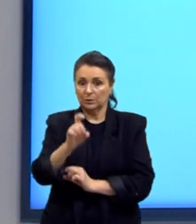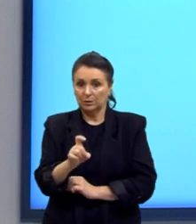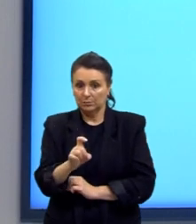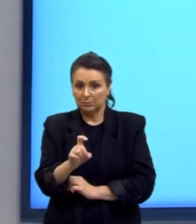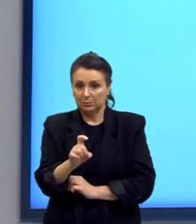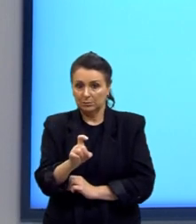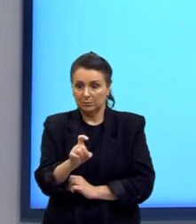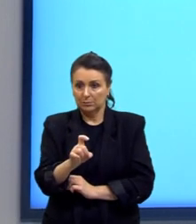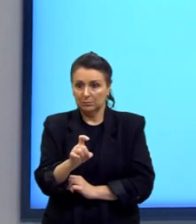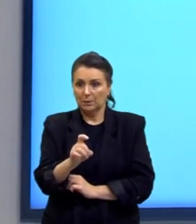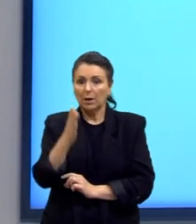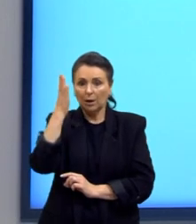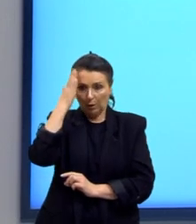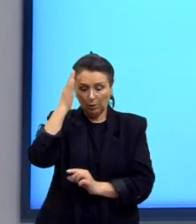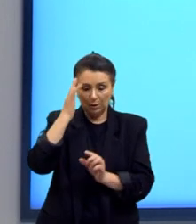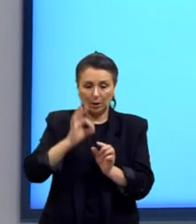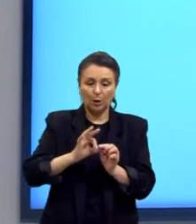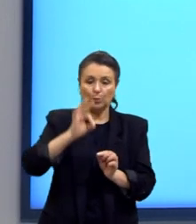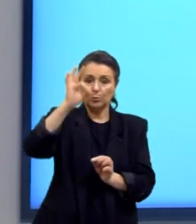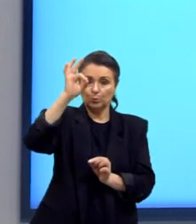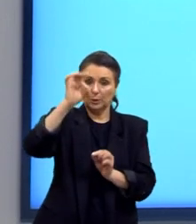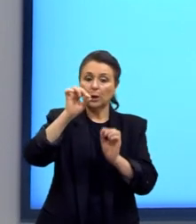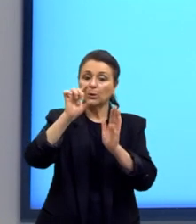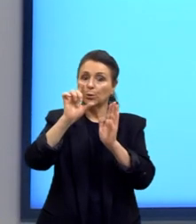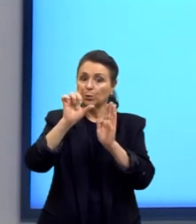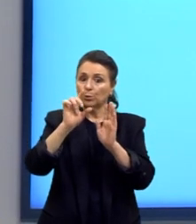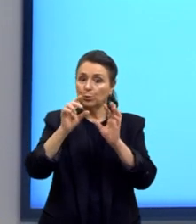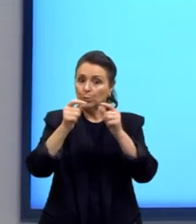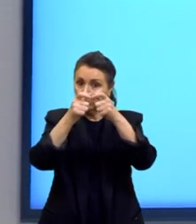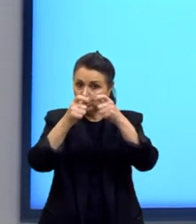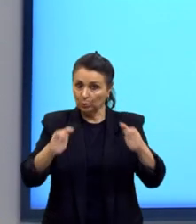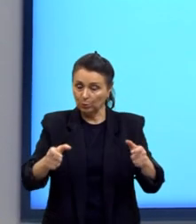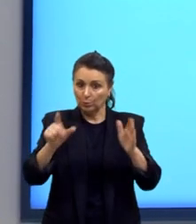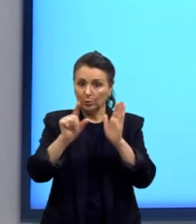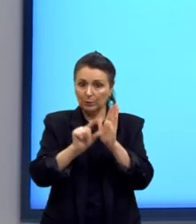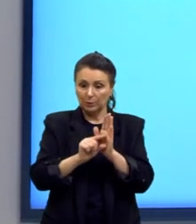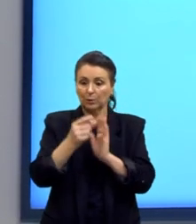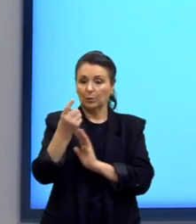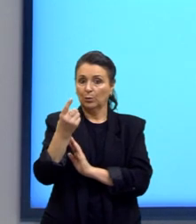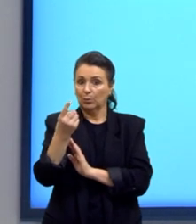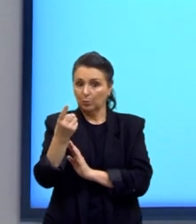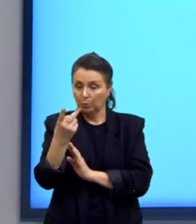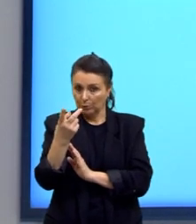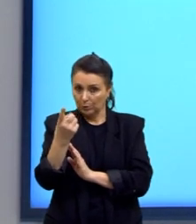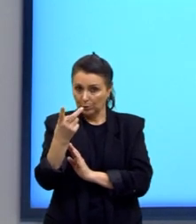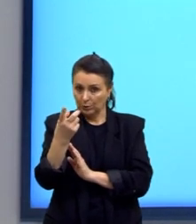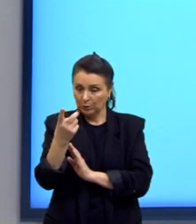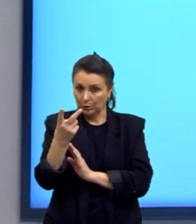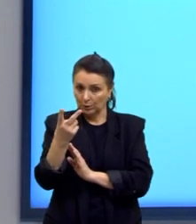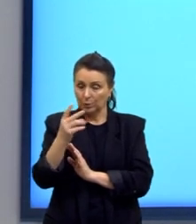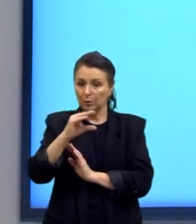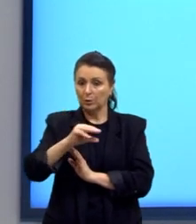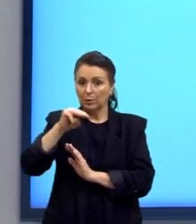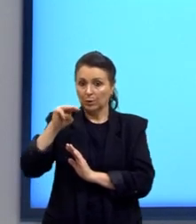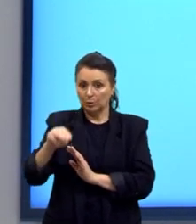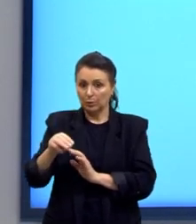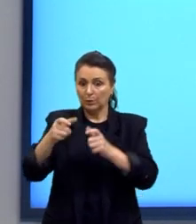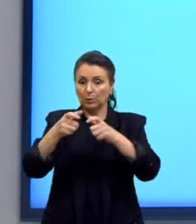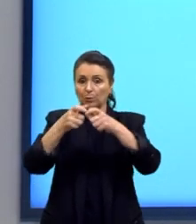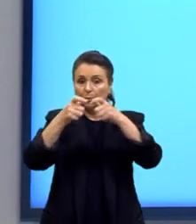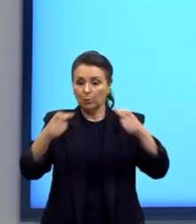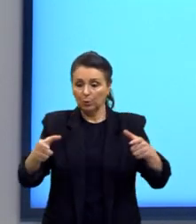se eu sei a altura do Cone menor e sei os 12 centímetros de altura do tronco eu sei